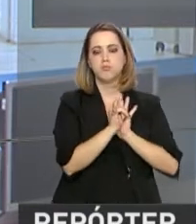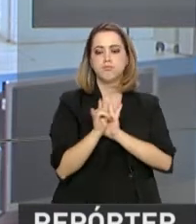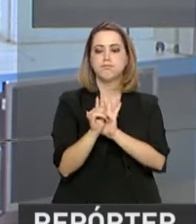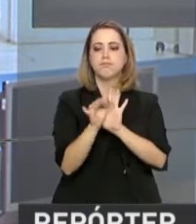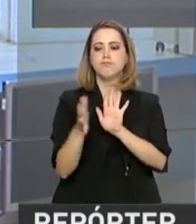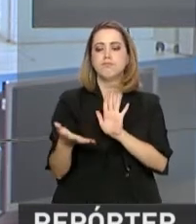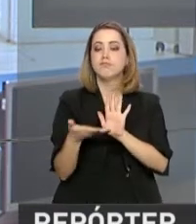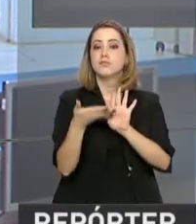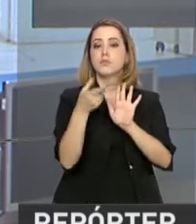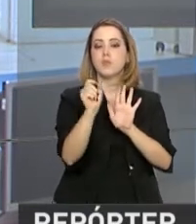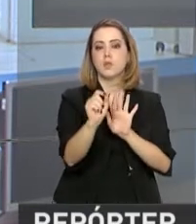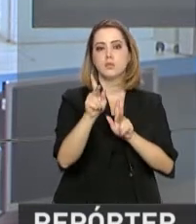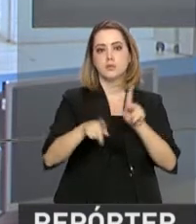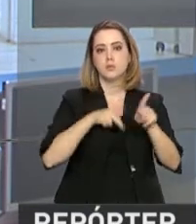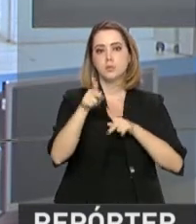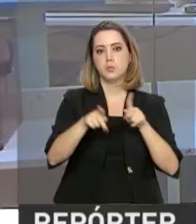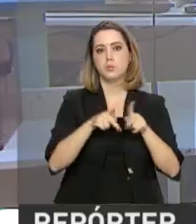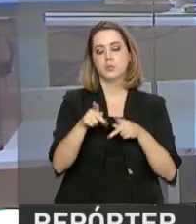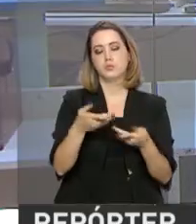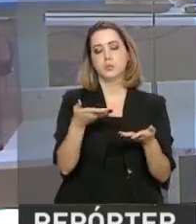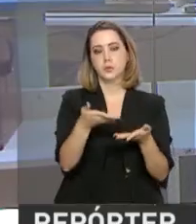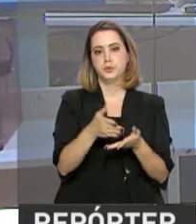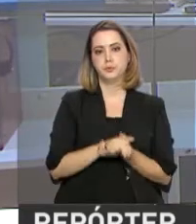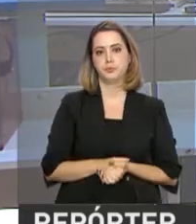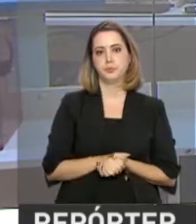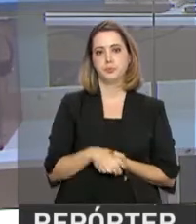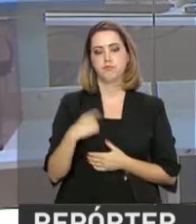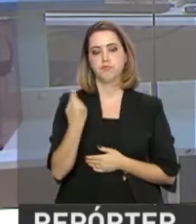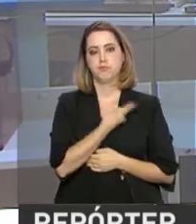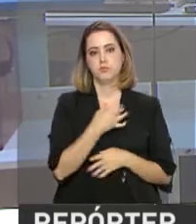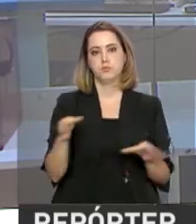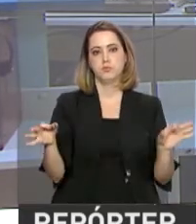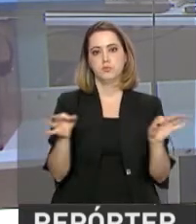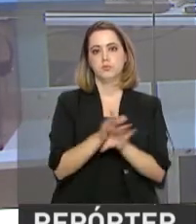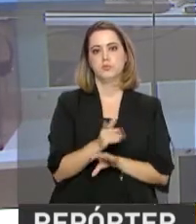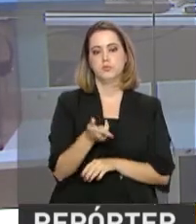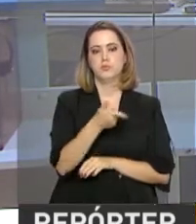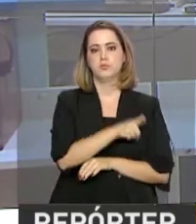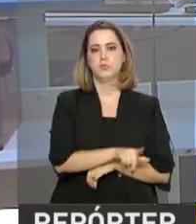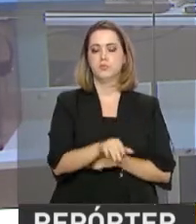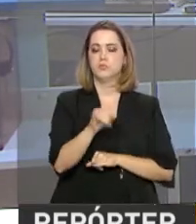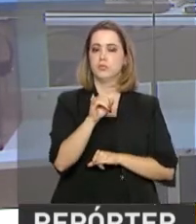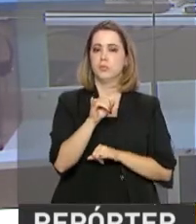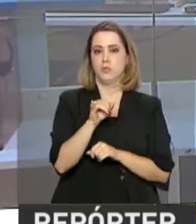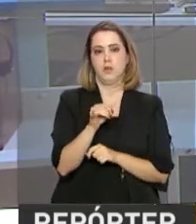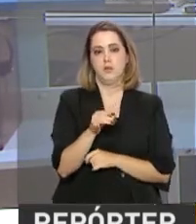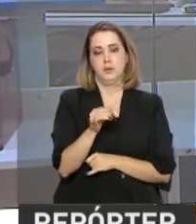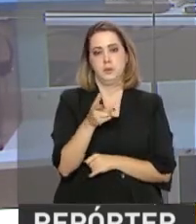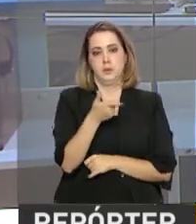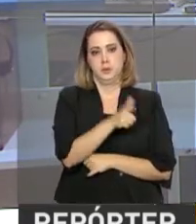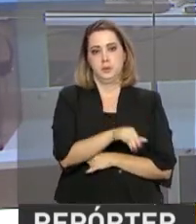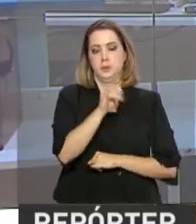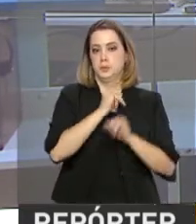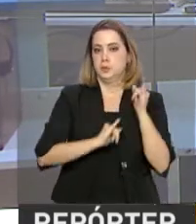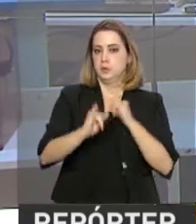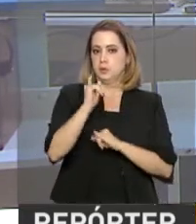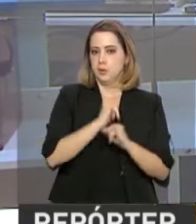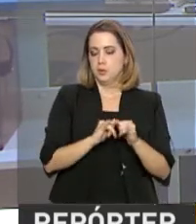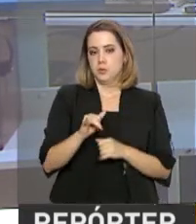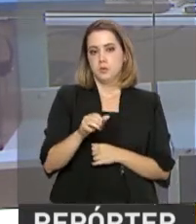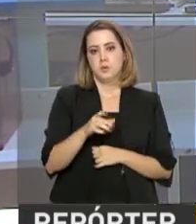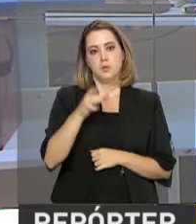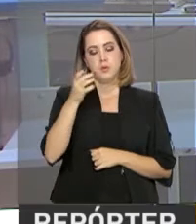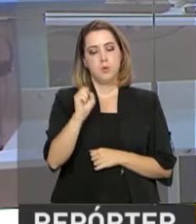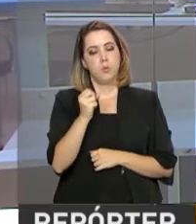gerações do povo tailandês e assim nós terminamos esta edição do repórter nbr voltamos a qualquer momento com outras